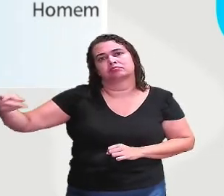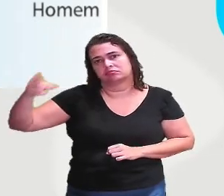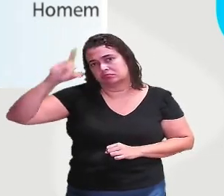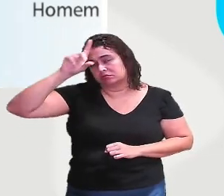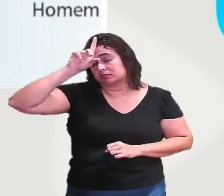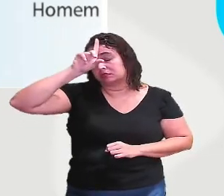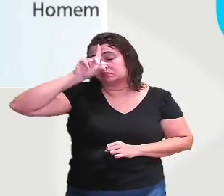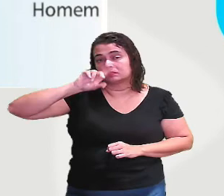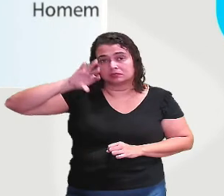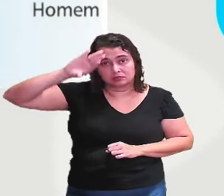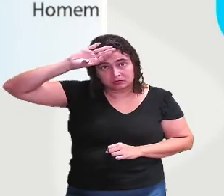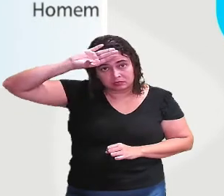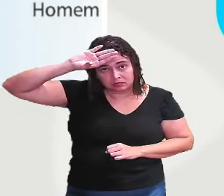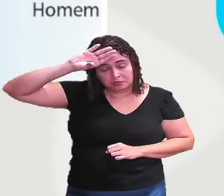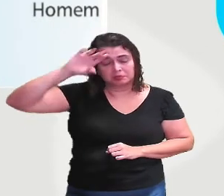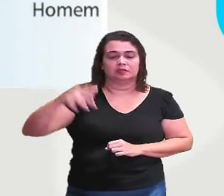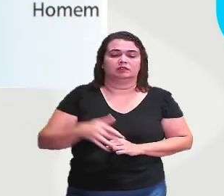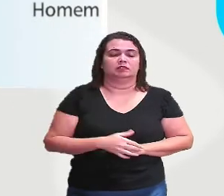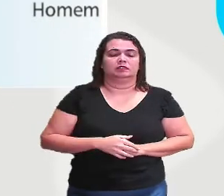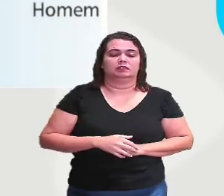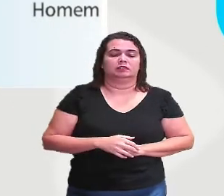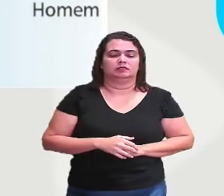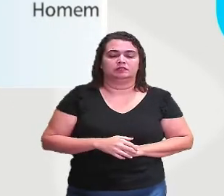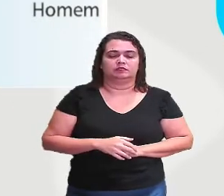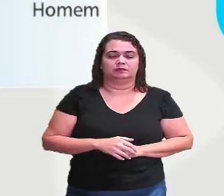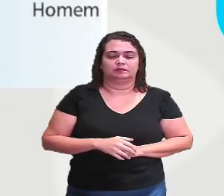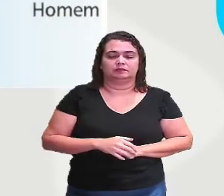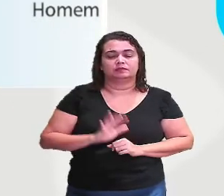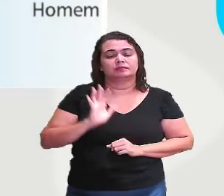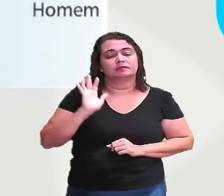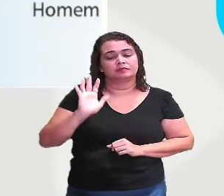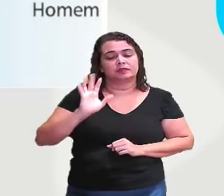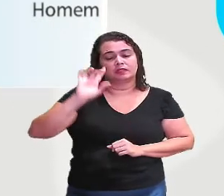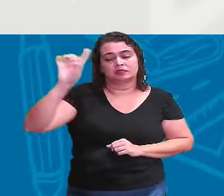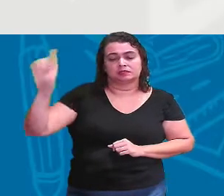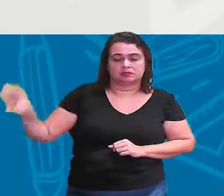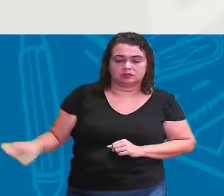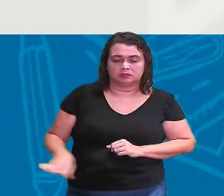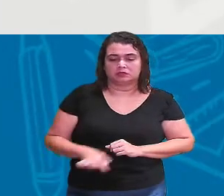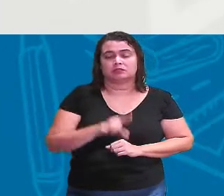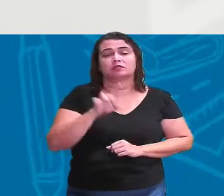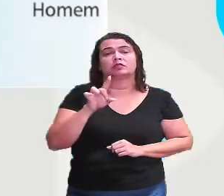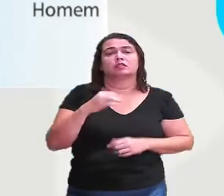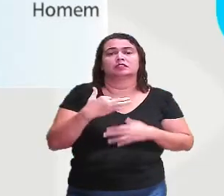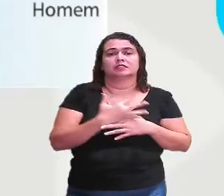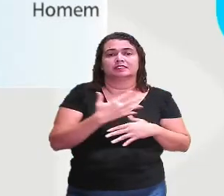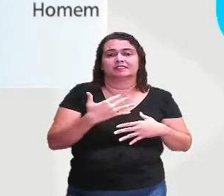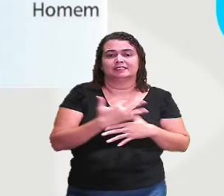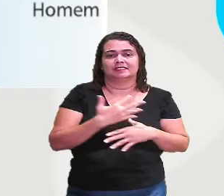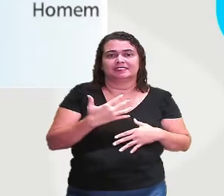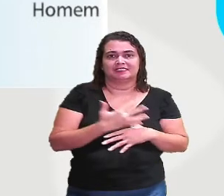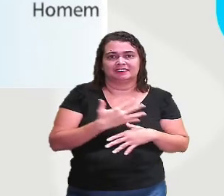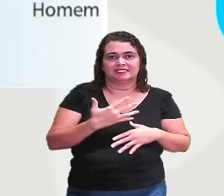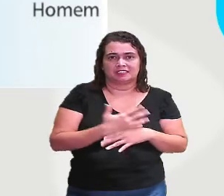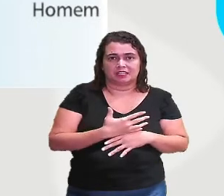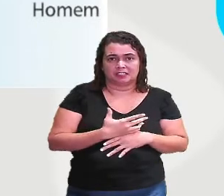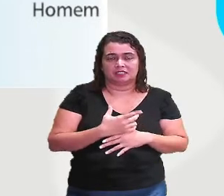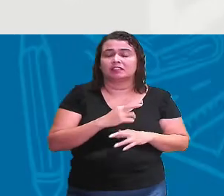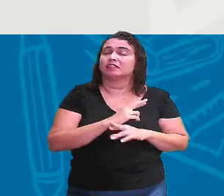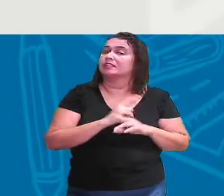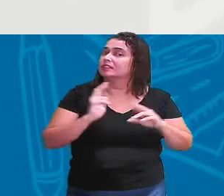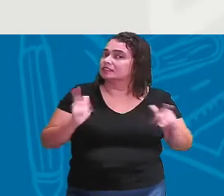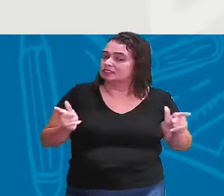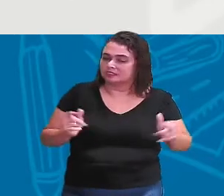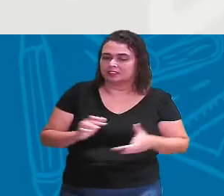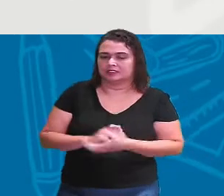de origem silvestre ou não, vai transmitir o que a gente chama da chamada febre amarela urbana.